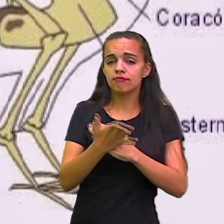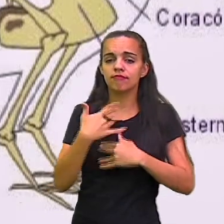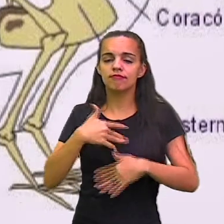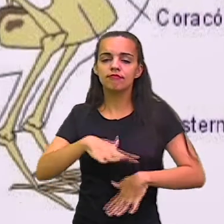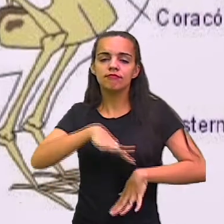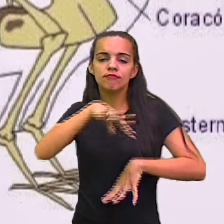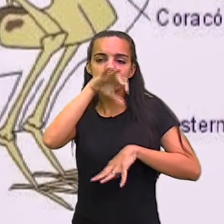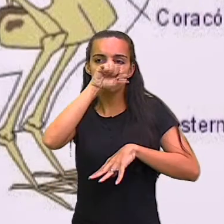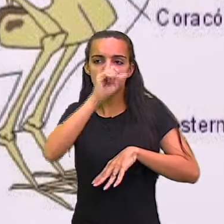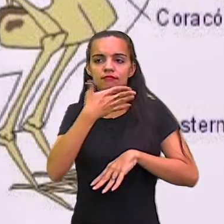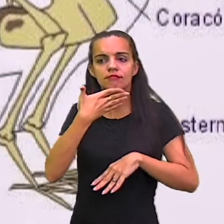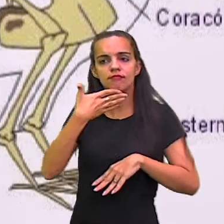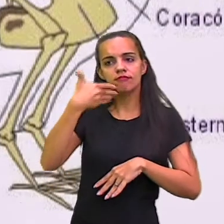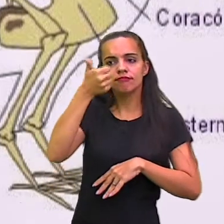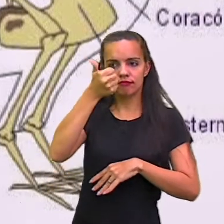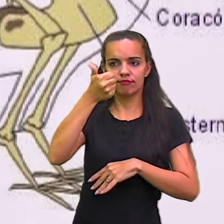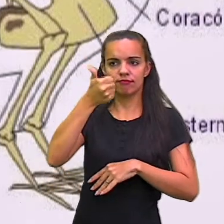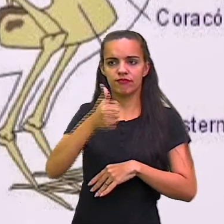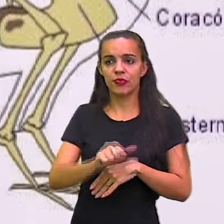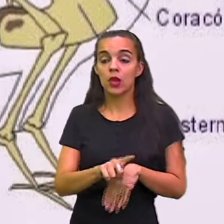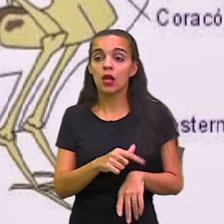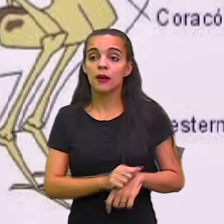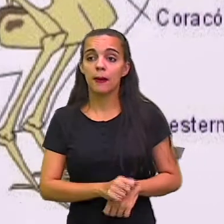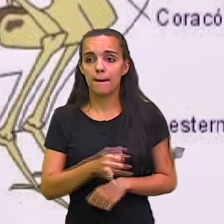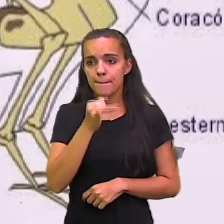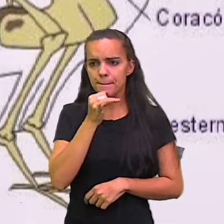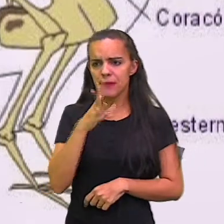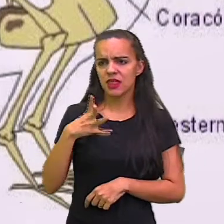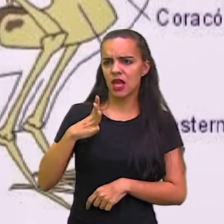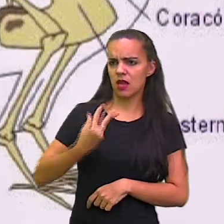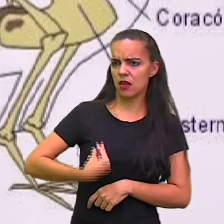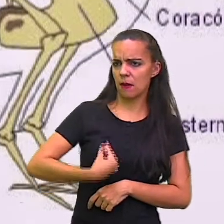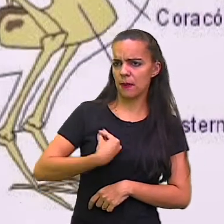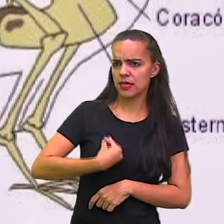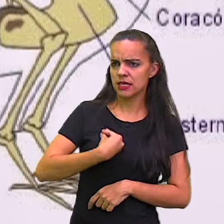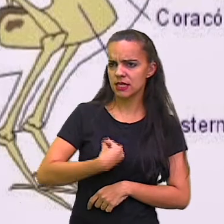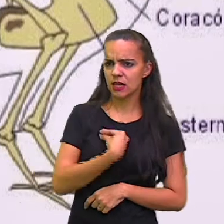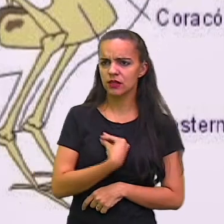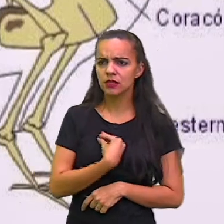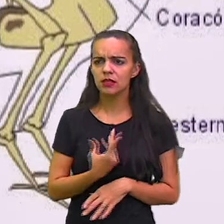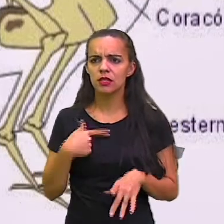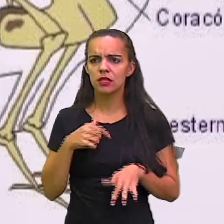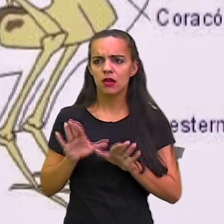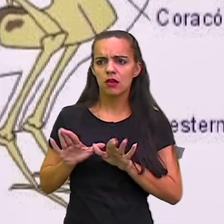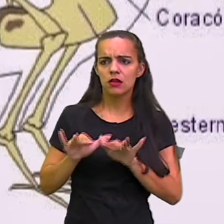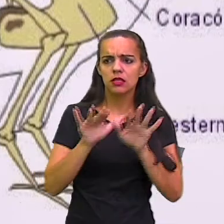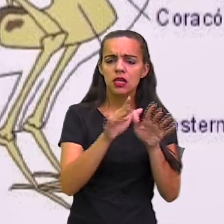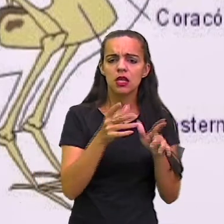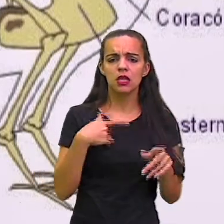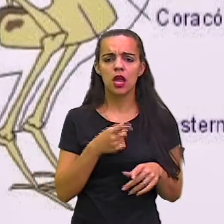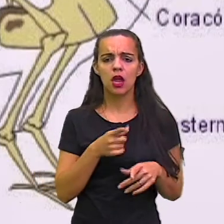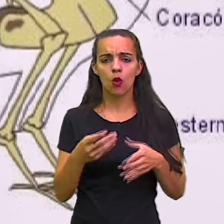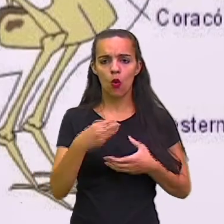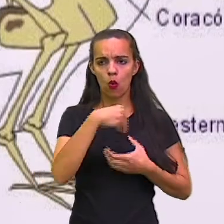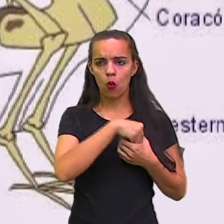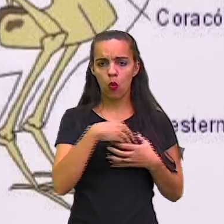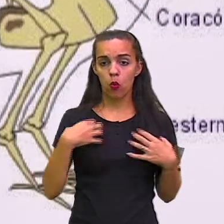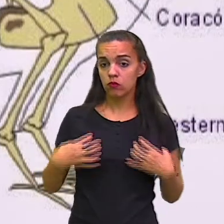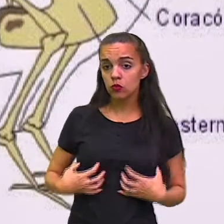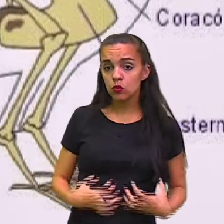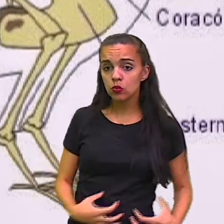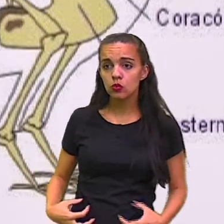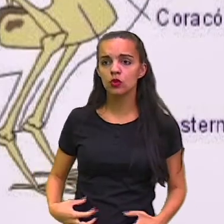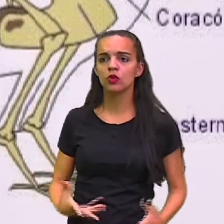desses animais ela é pulmonar com presença de sacos Aéreos entre os órgãos viscerais e o